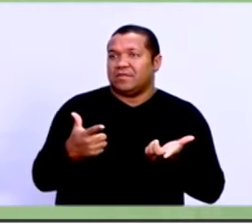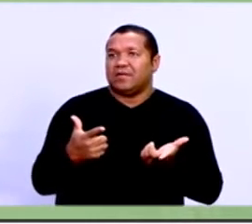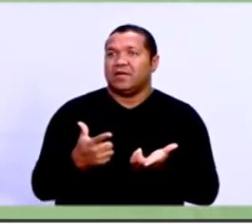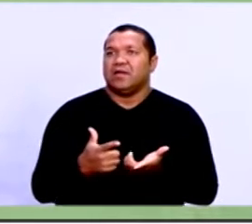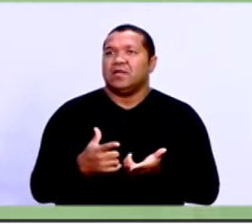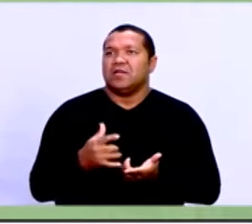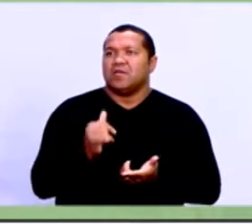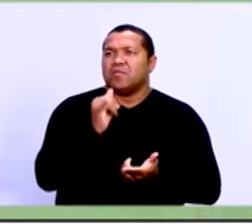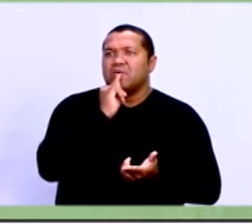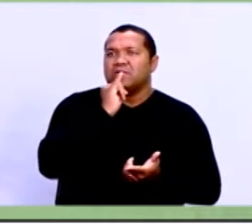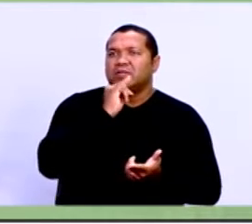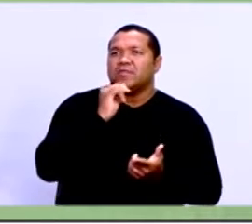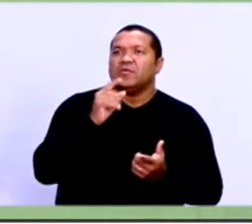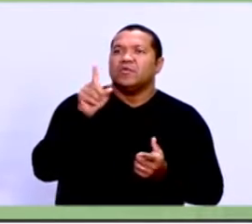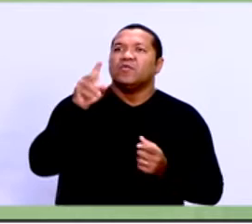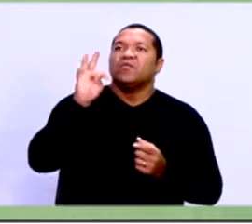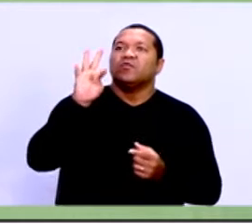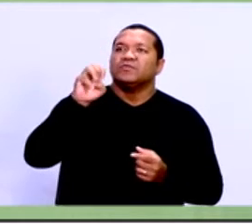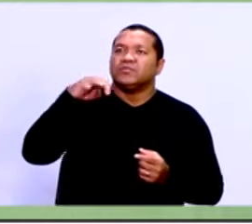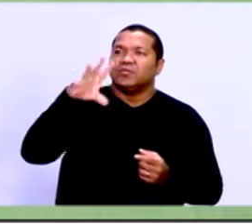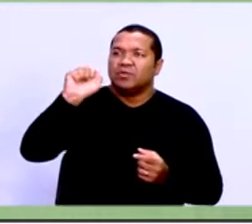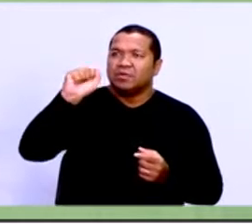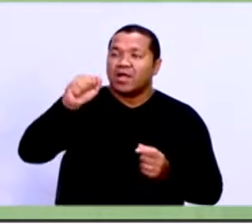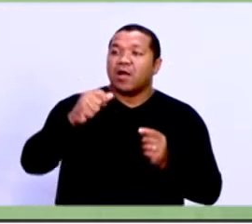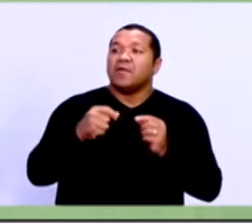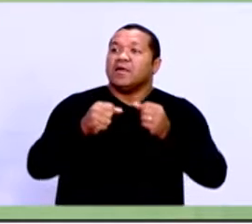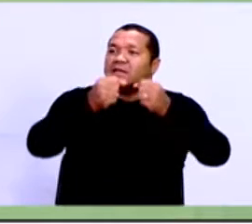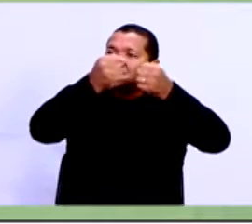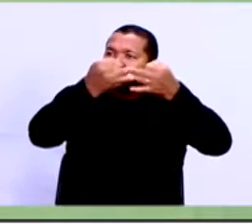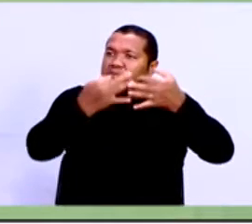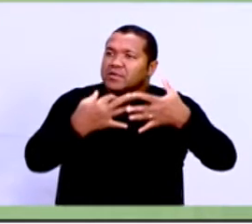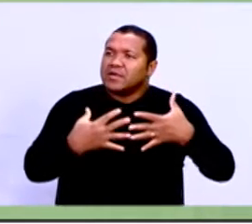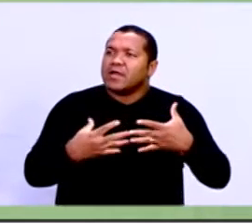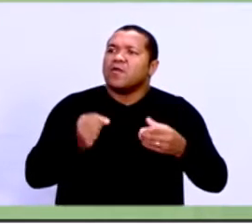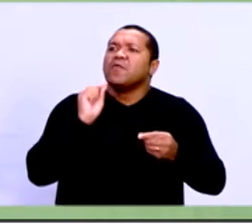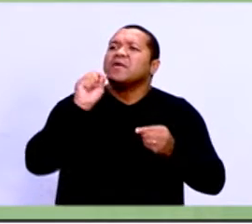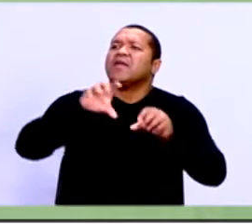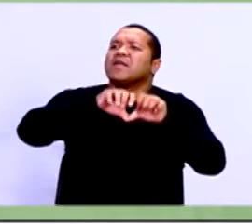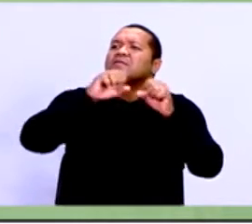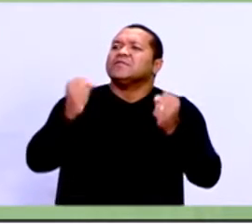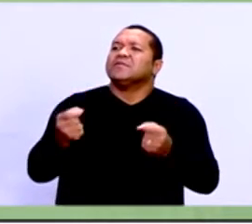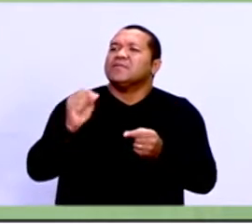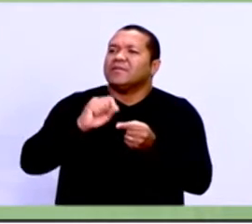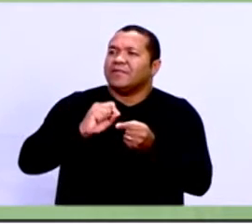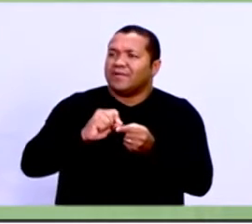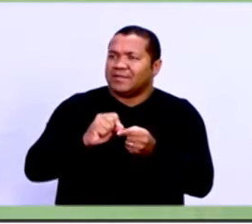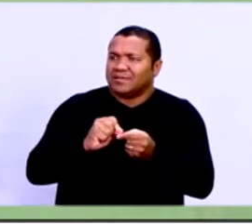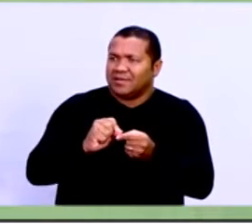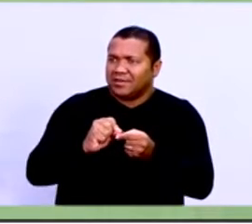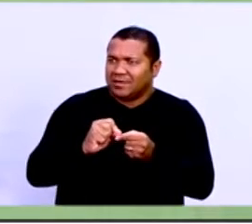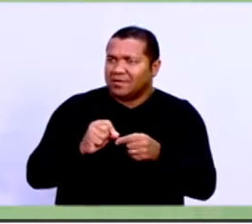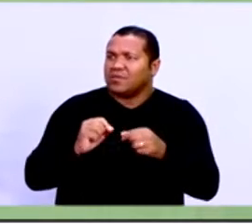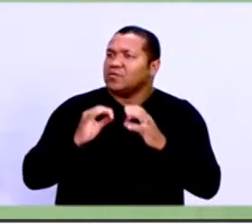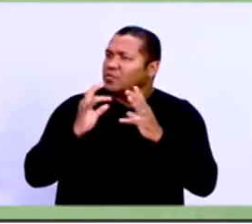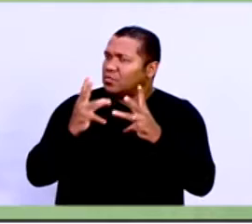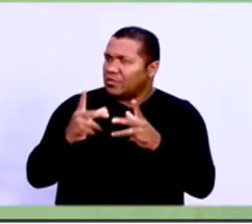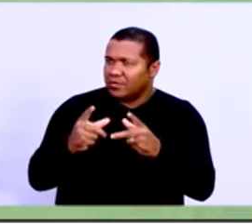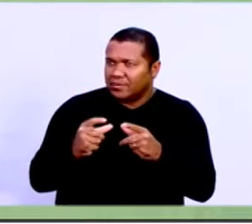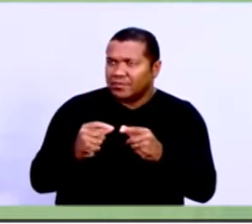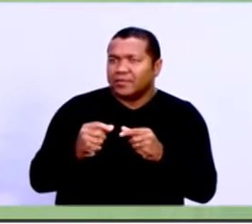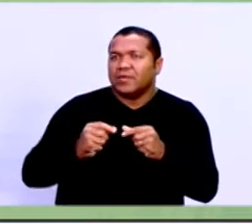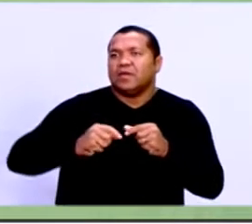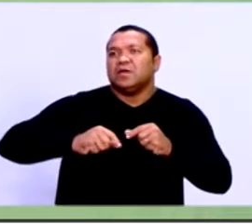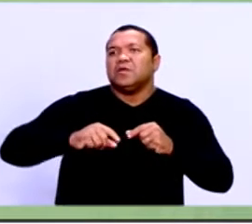é o que o sistema vai fazer o quê que o meu sistema vai fazer e os não funcionais eles